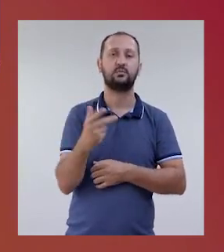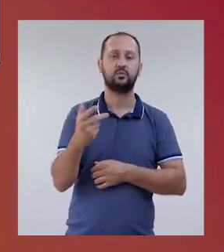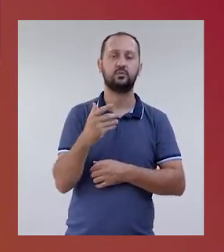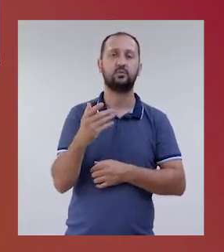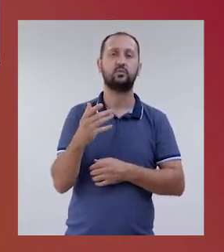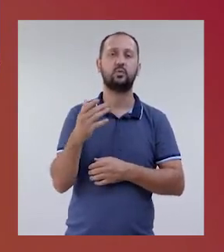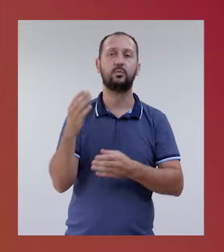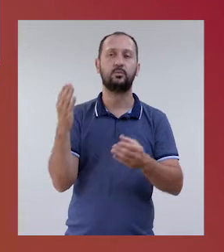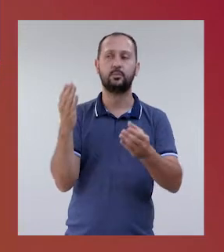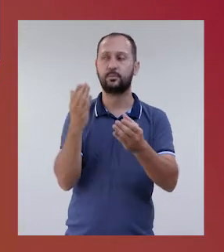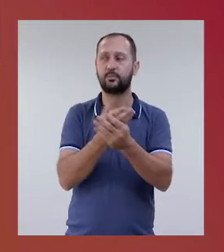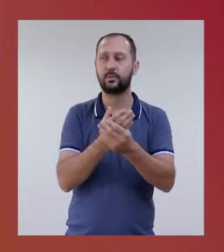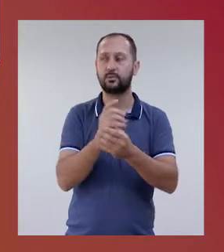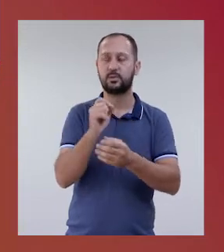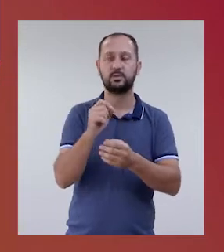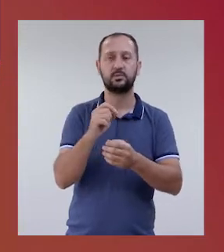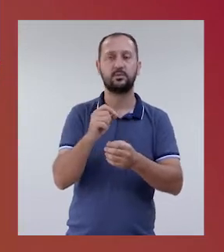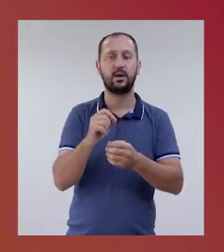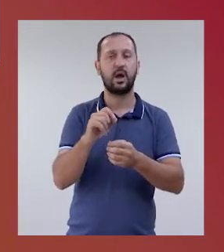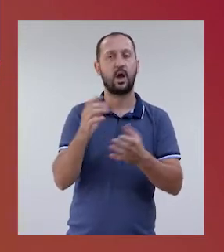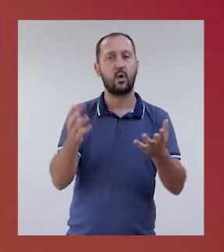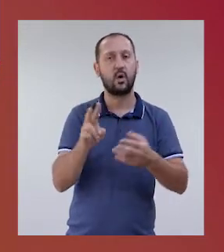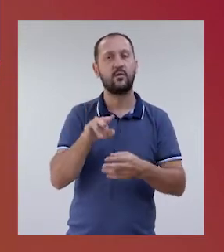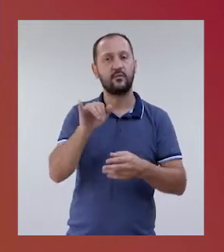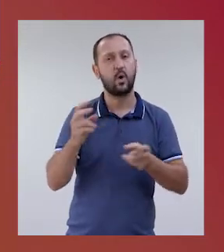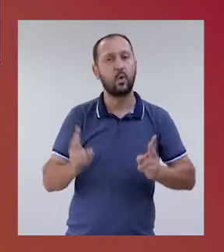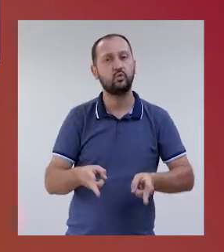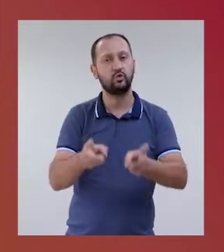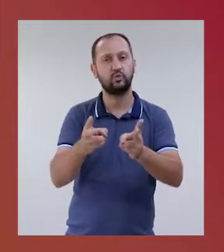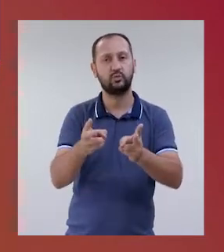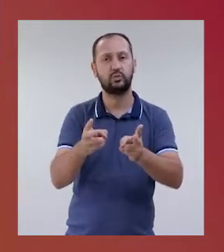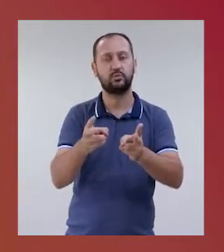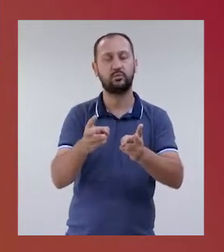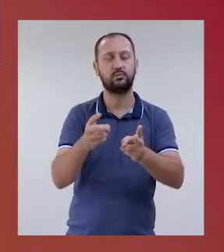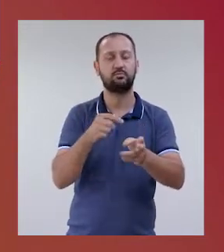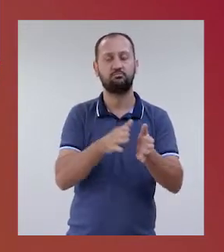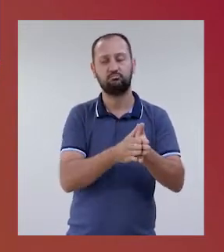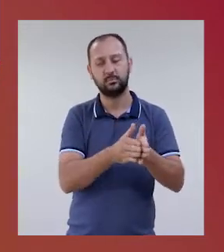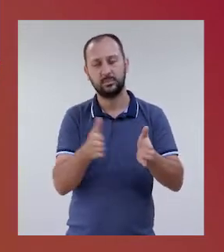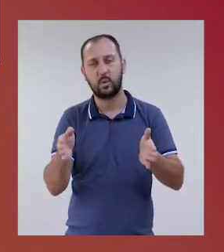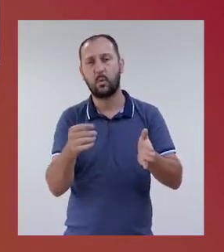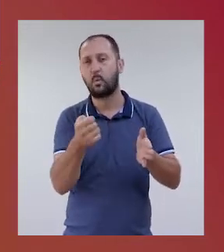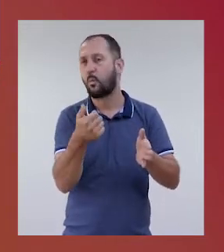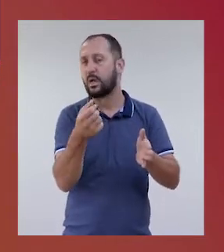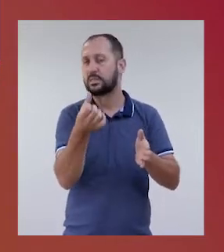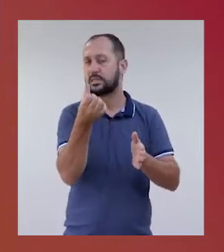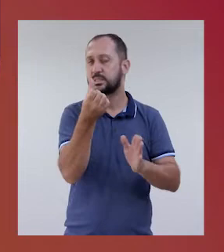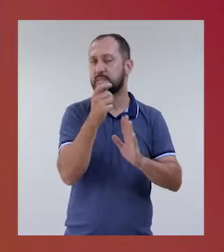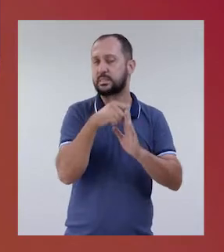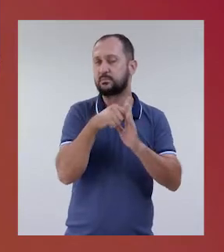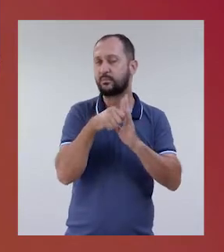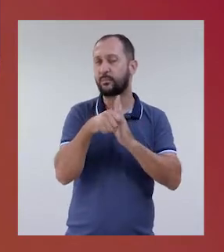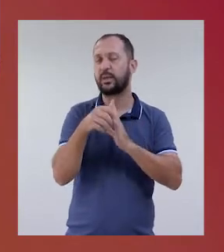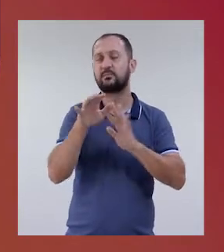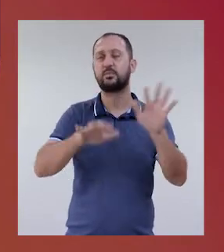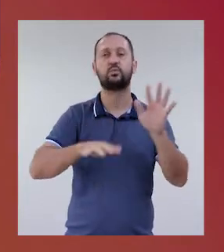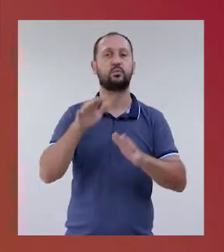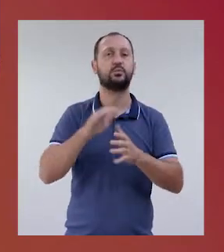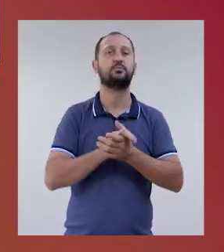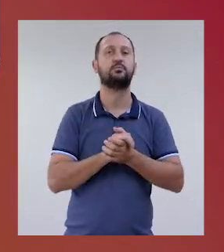celeridade processual tem sido mantida durante esses quase 6 meses de atendimento